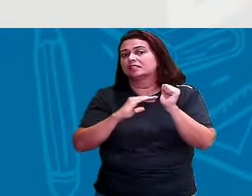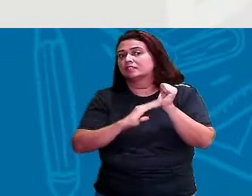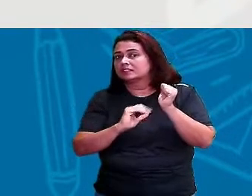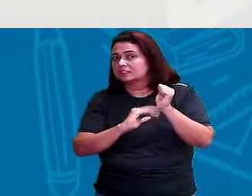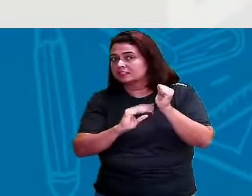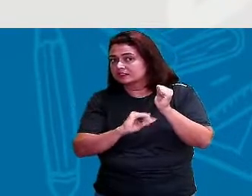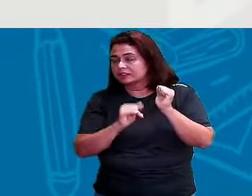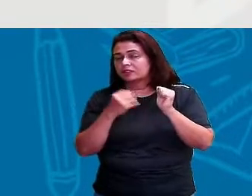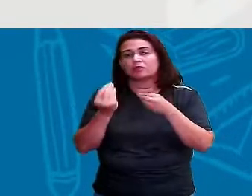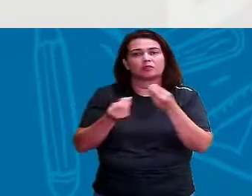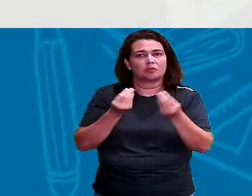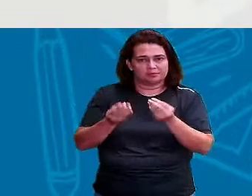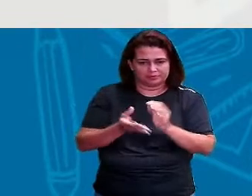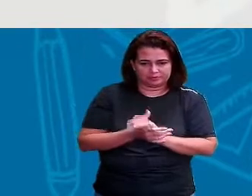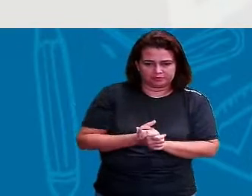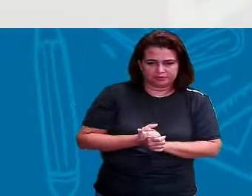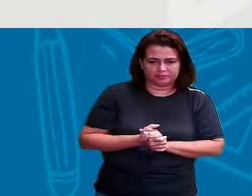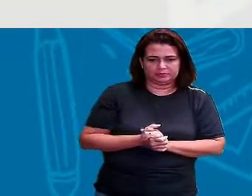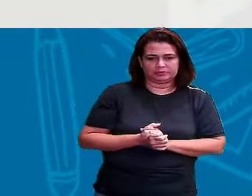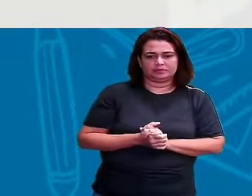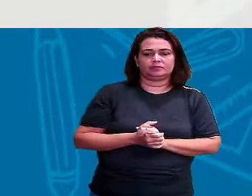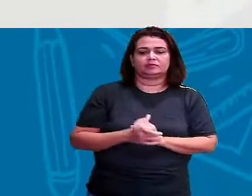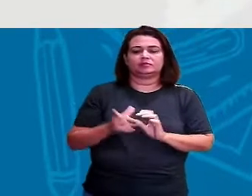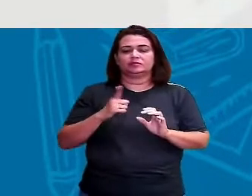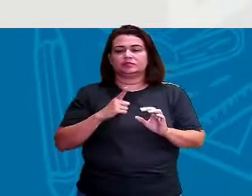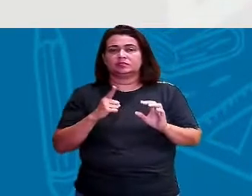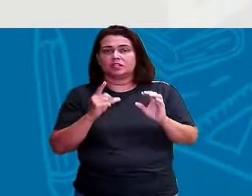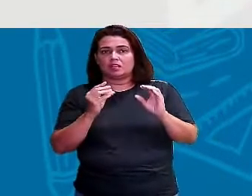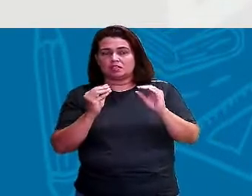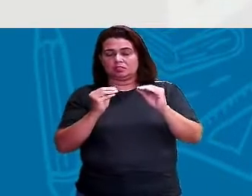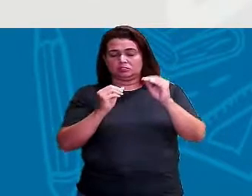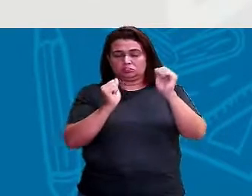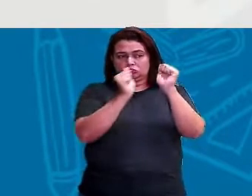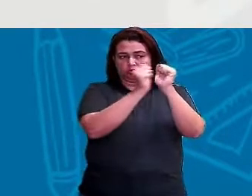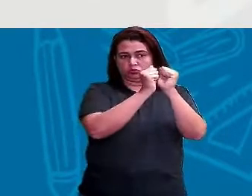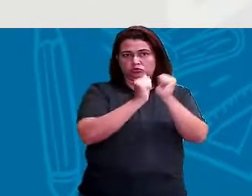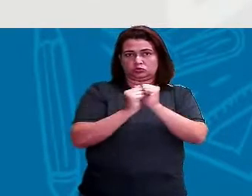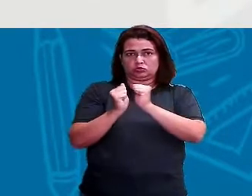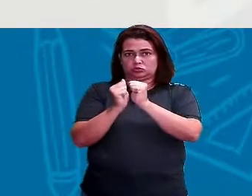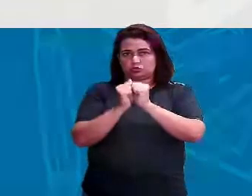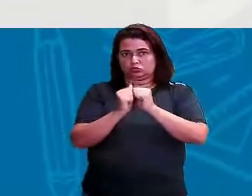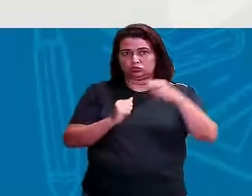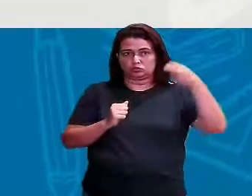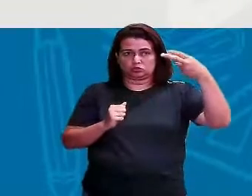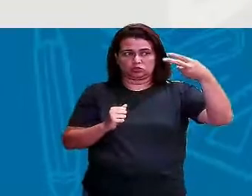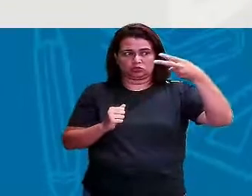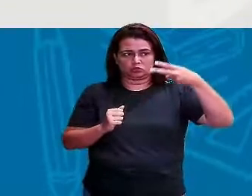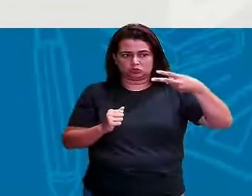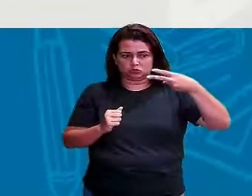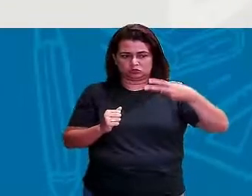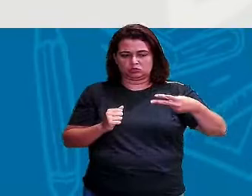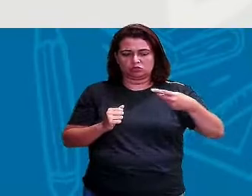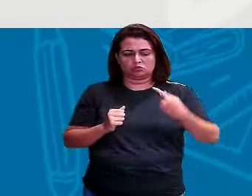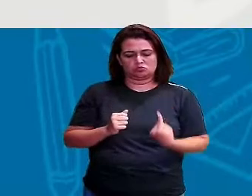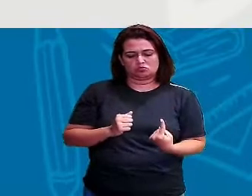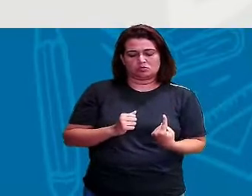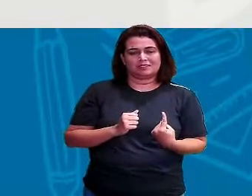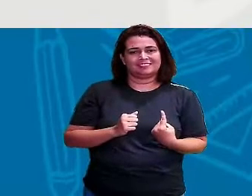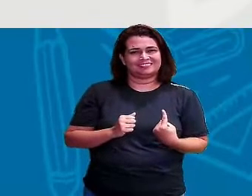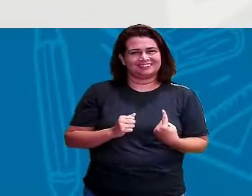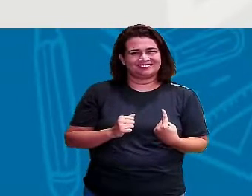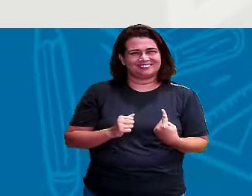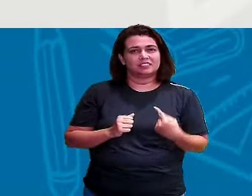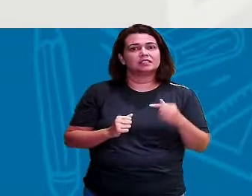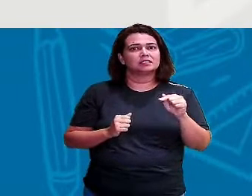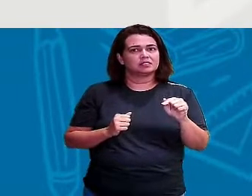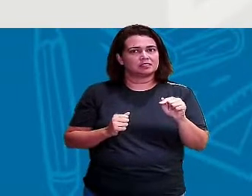certo? Ó, tô fazendo os casais e sobrou uma. Então, 7 vai ser